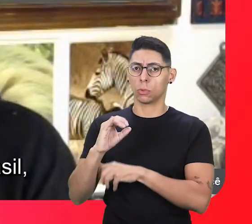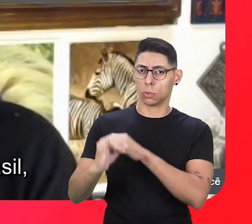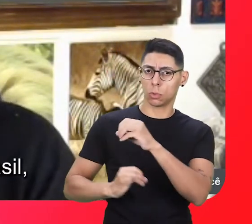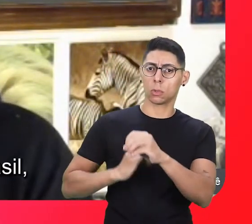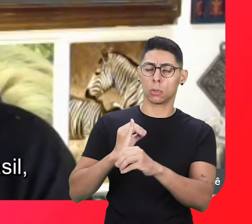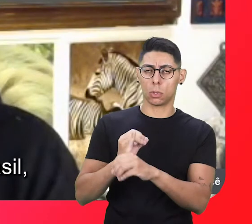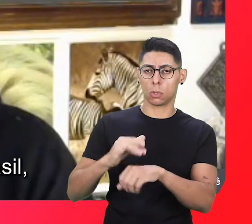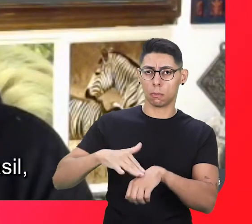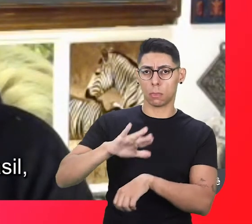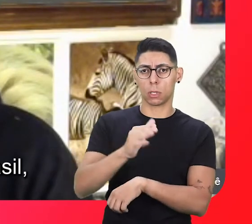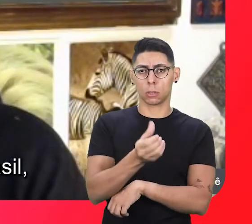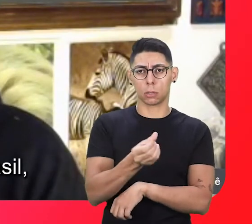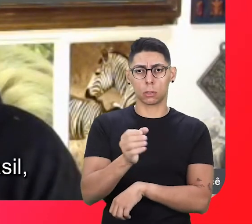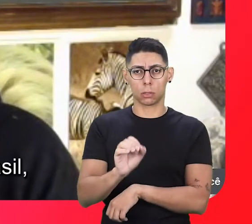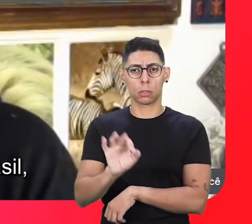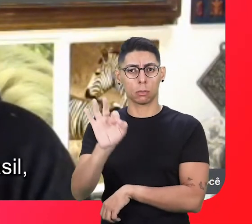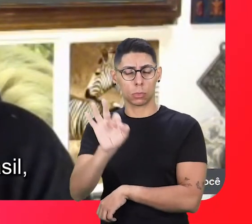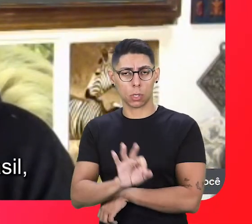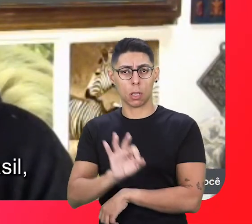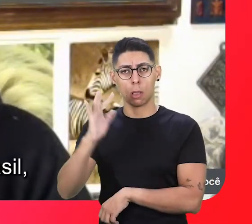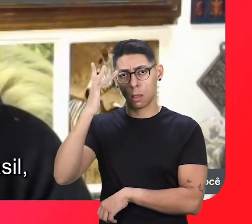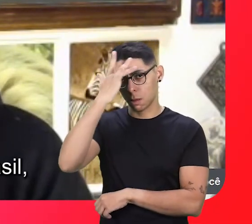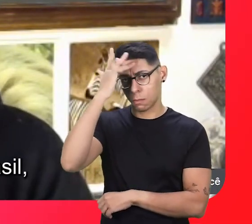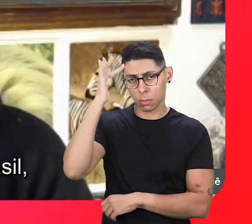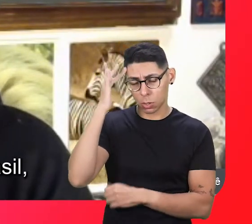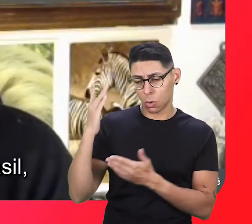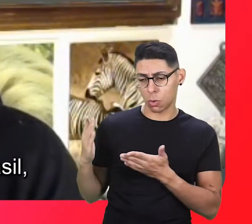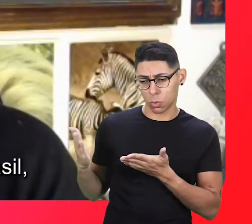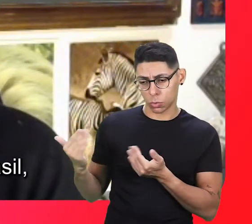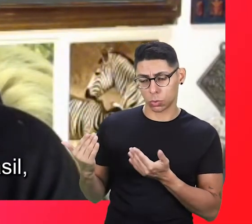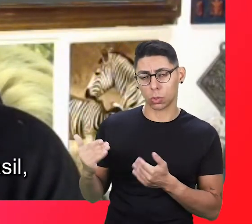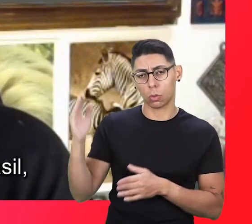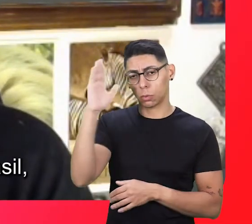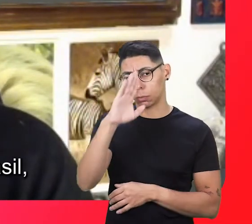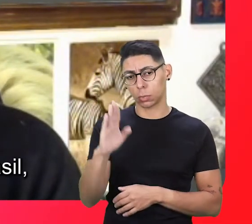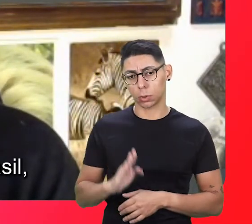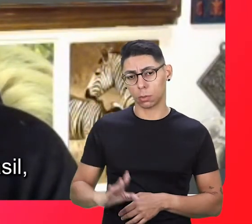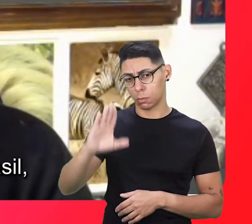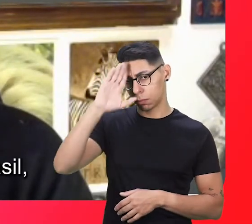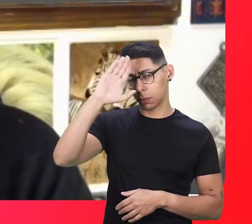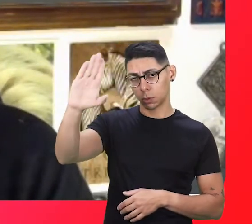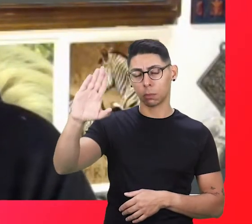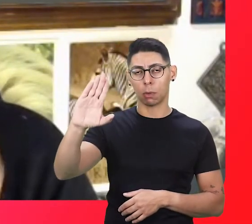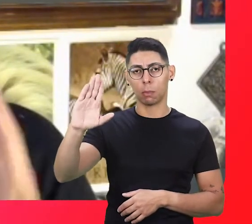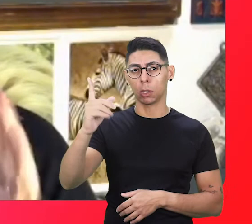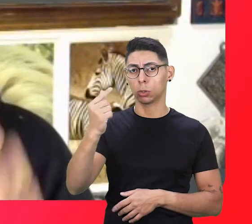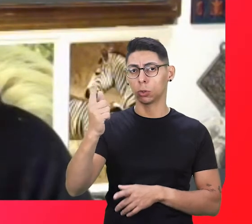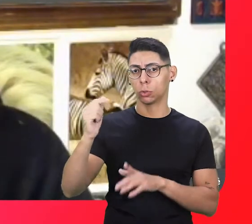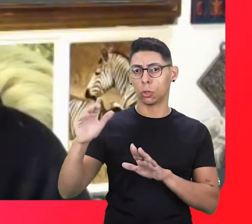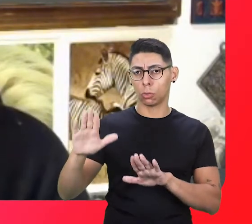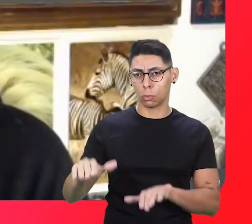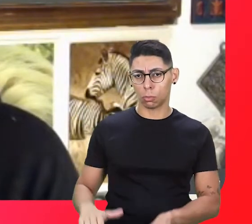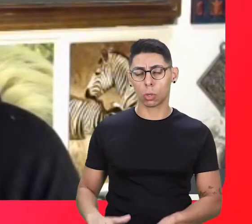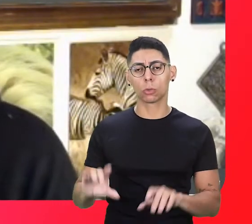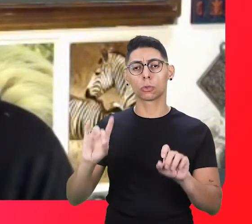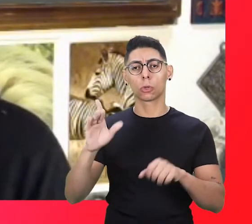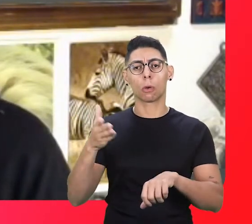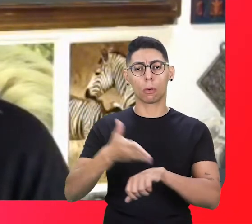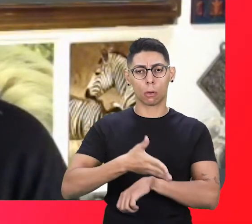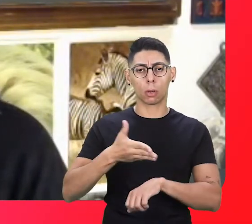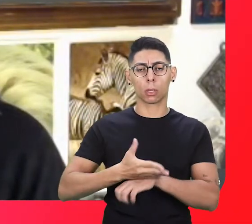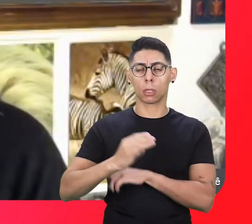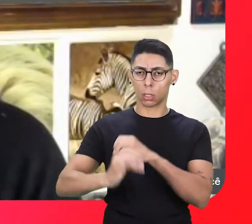de 70% das pessoas jovens no Brasil, principalmente de baixa renda, só acessam a internet pelos